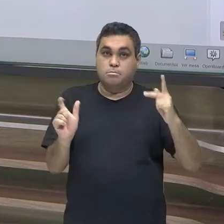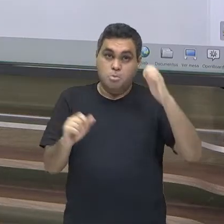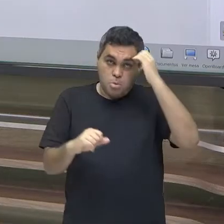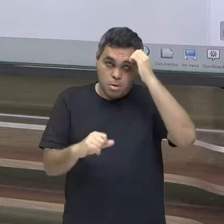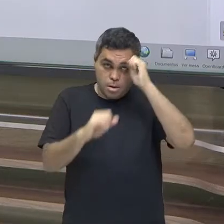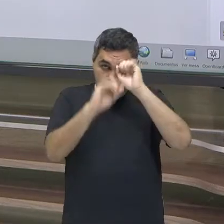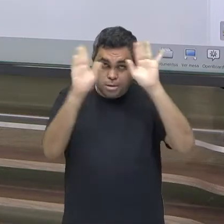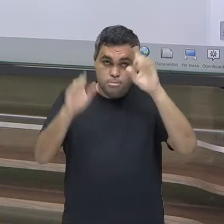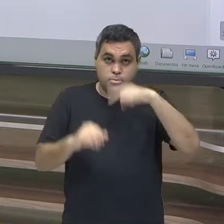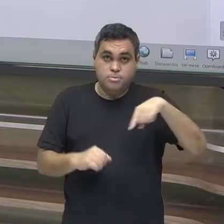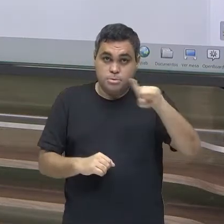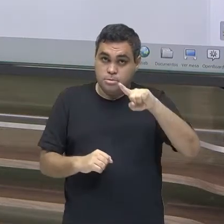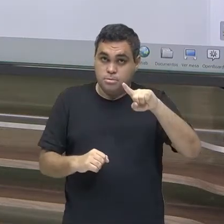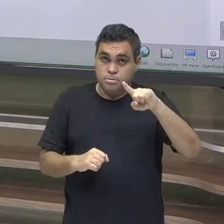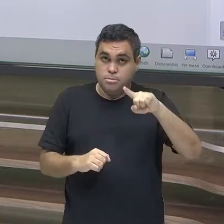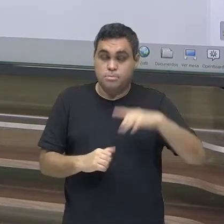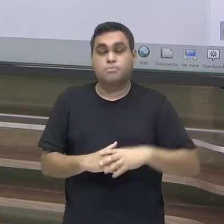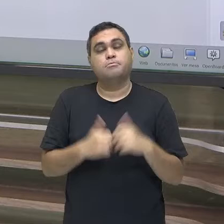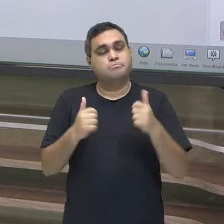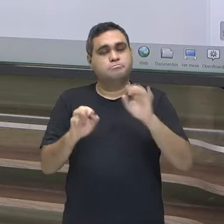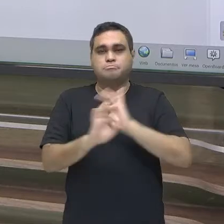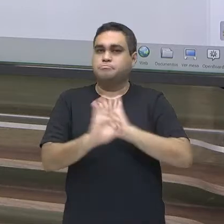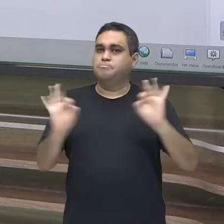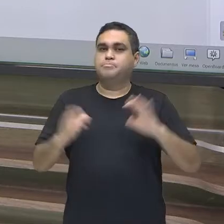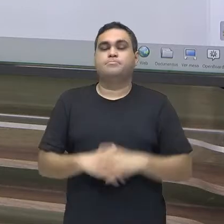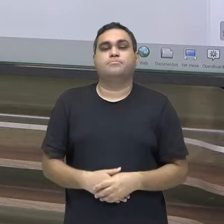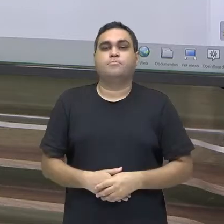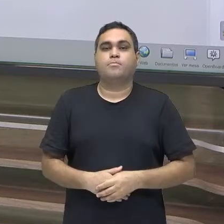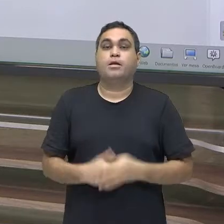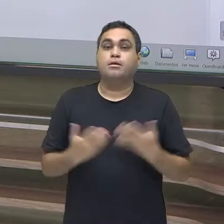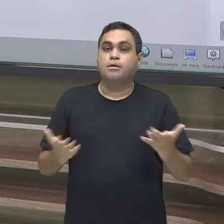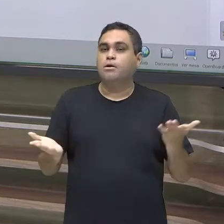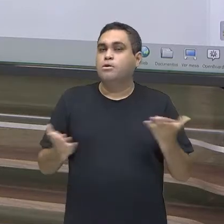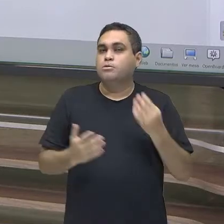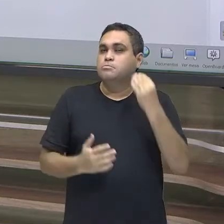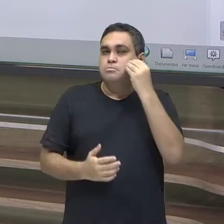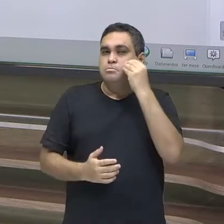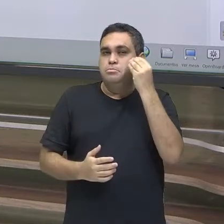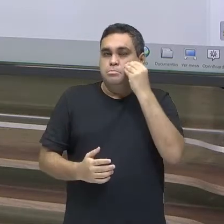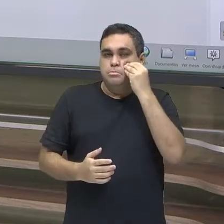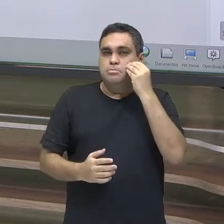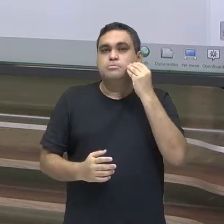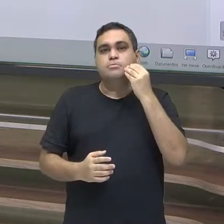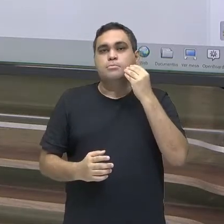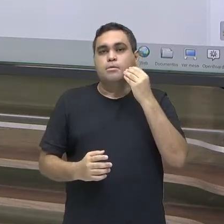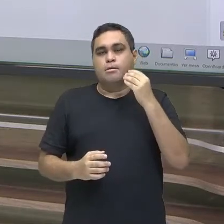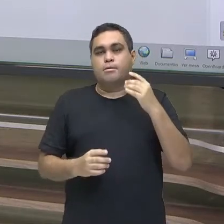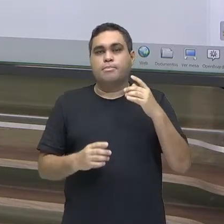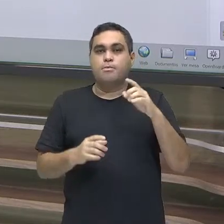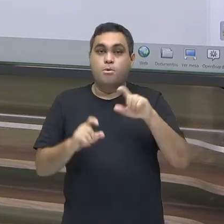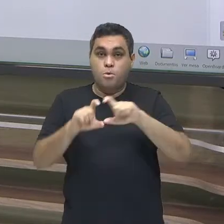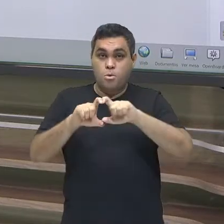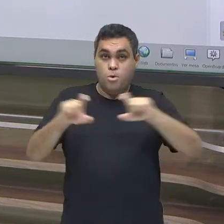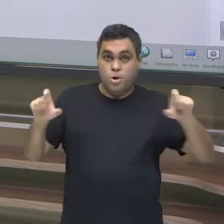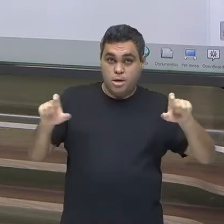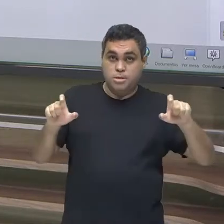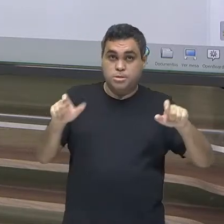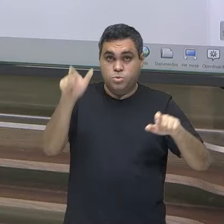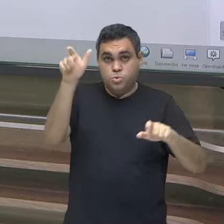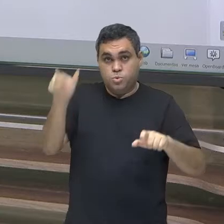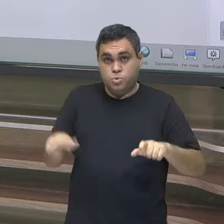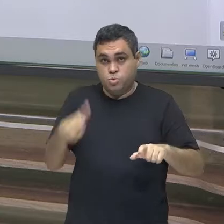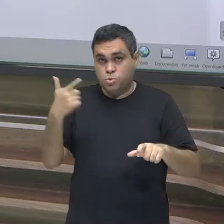para vocês? Ficou? Ótimo! Agora vamos ver outras observações acerca das orações sem sujeito.